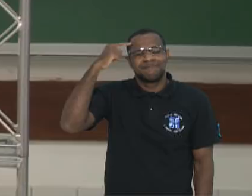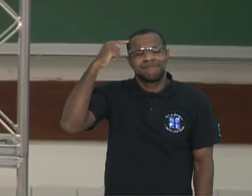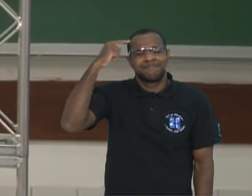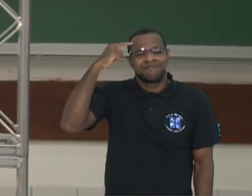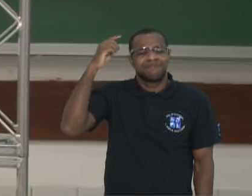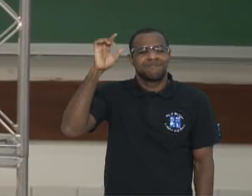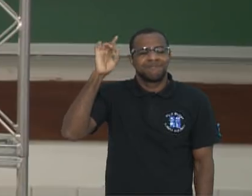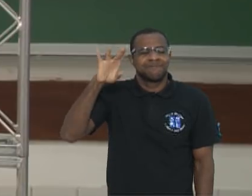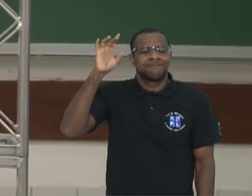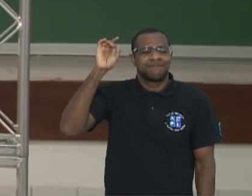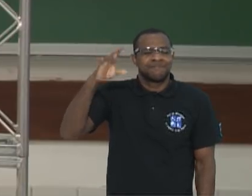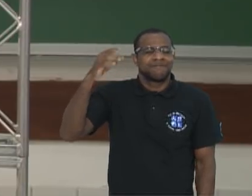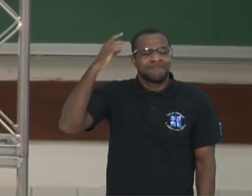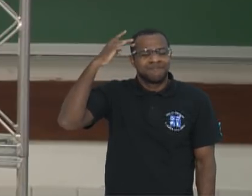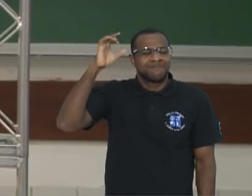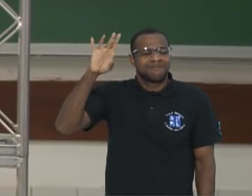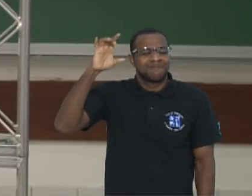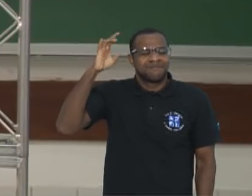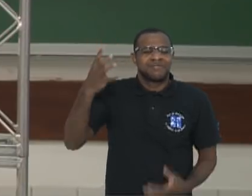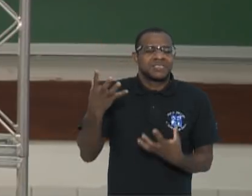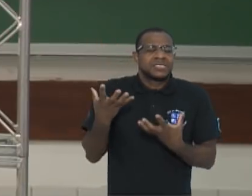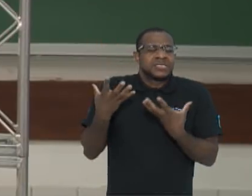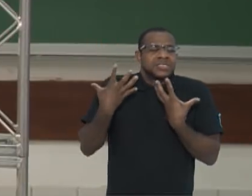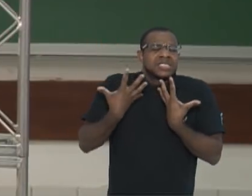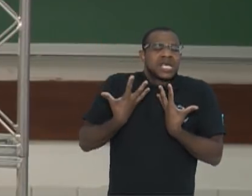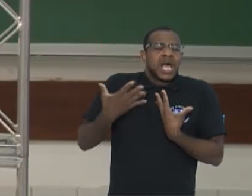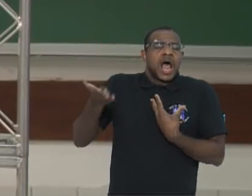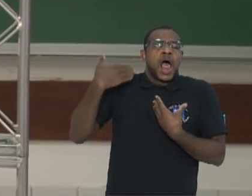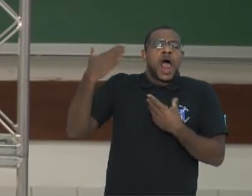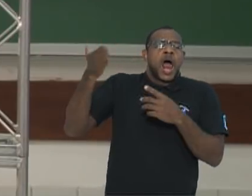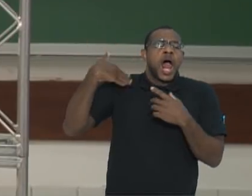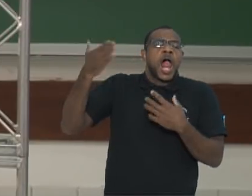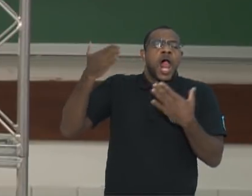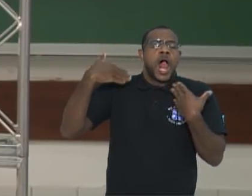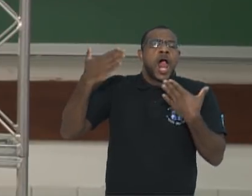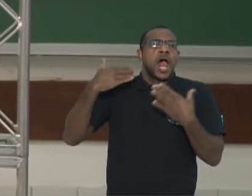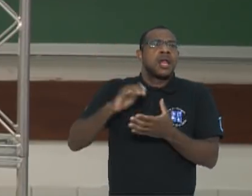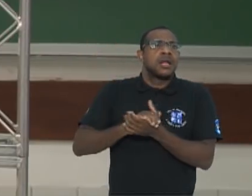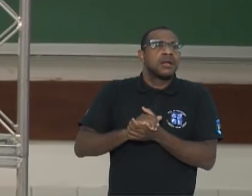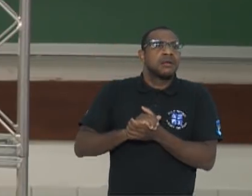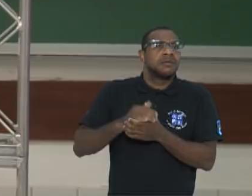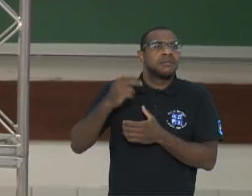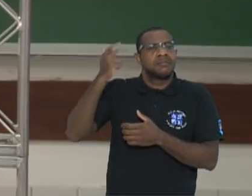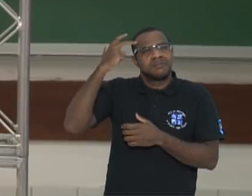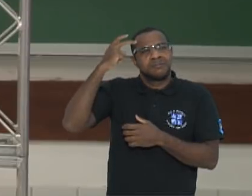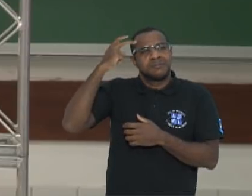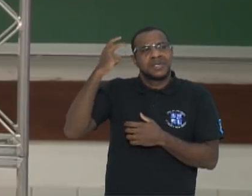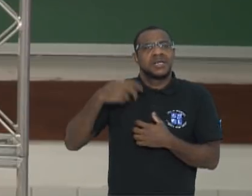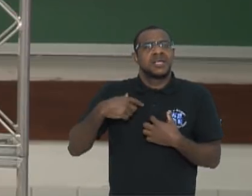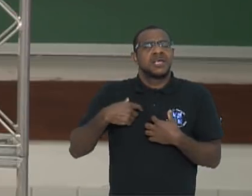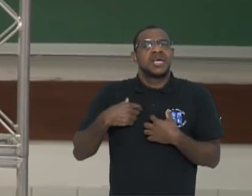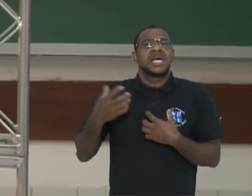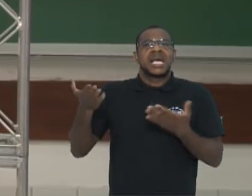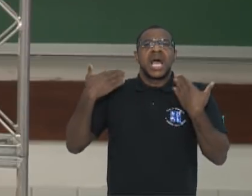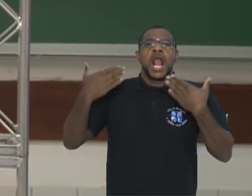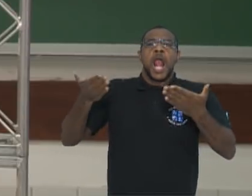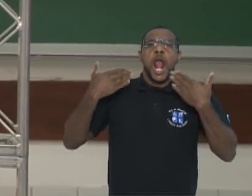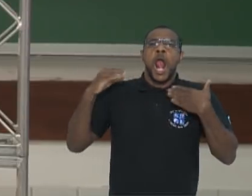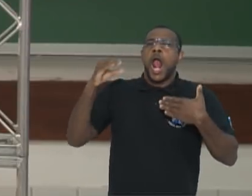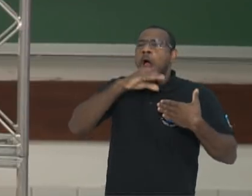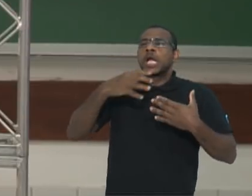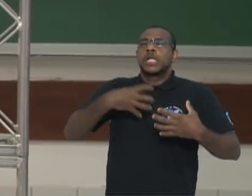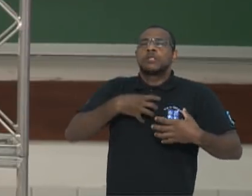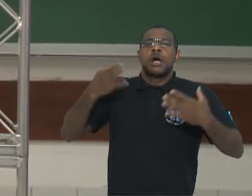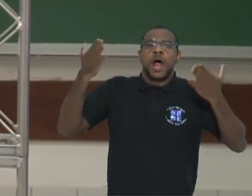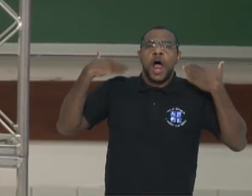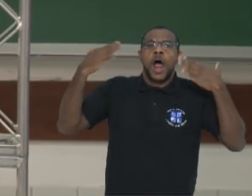estava sentindo aquele calor intenso, né? A flamejava, ela se refere a essa coisa da flama, do calor, né? Não é